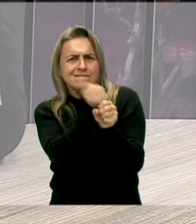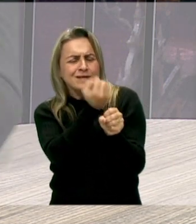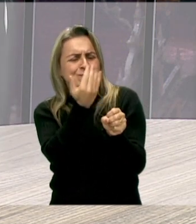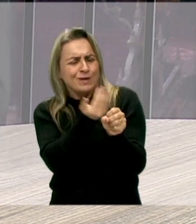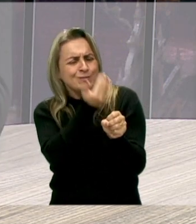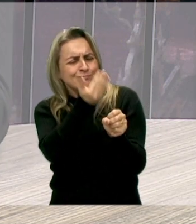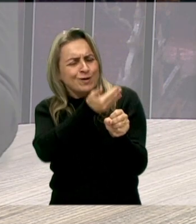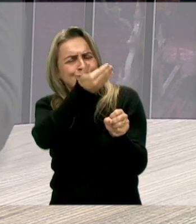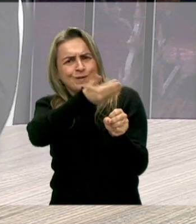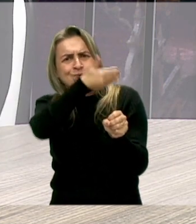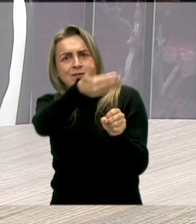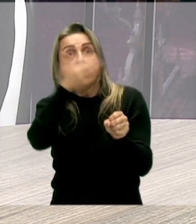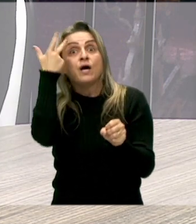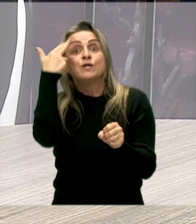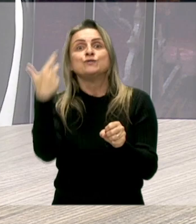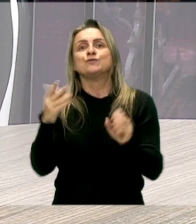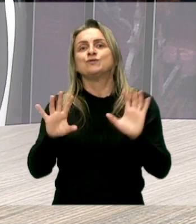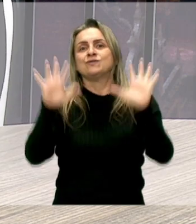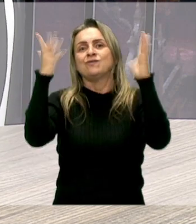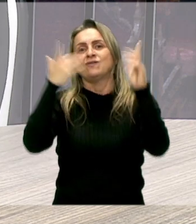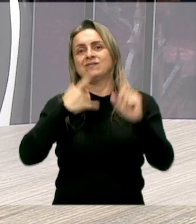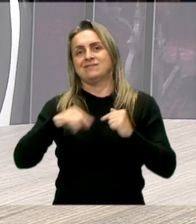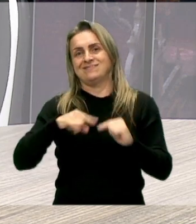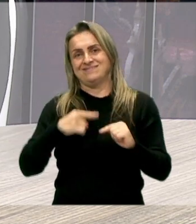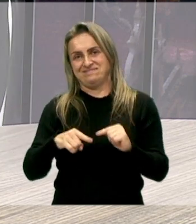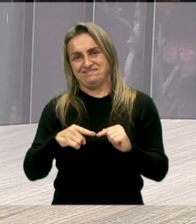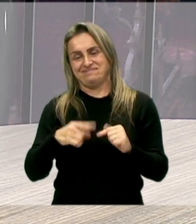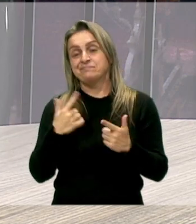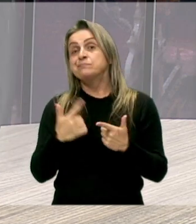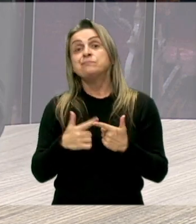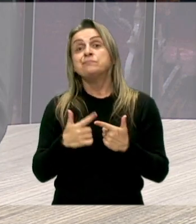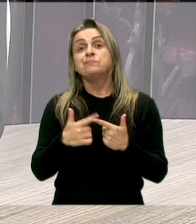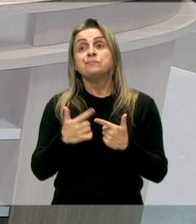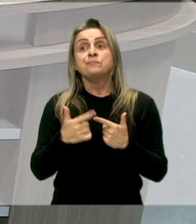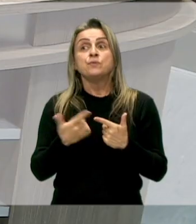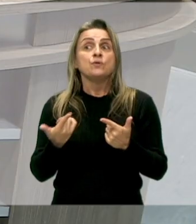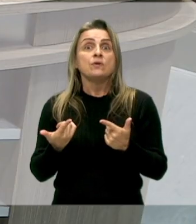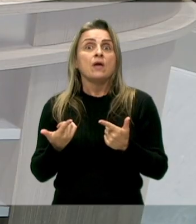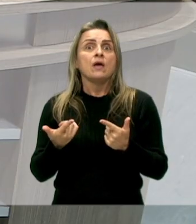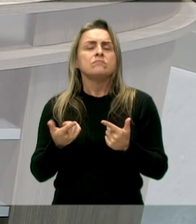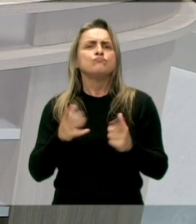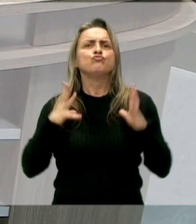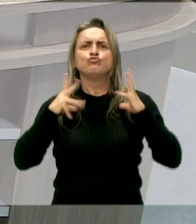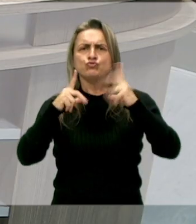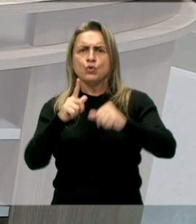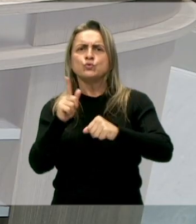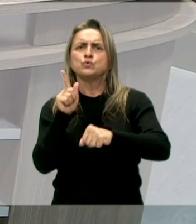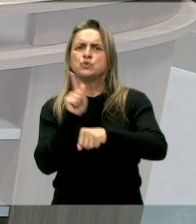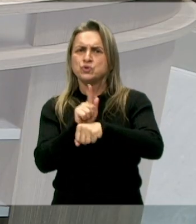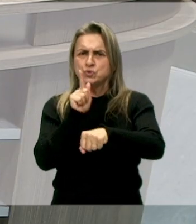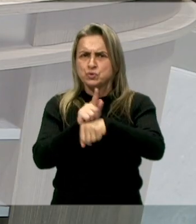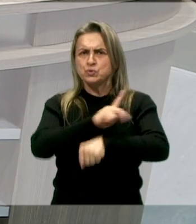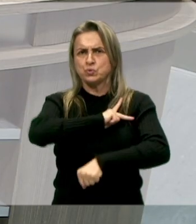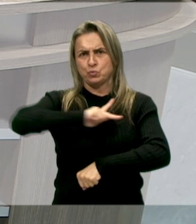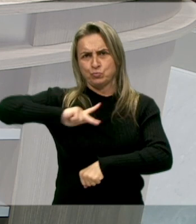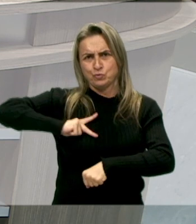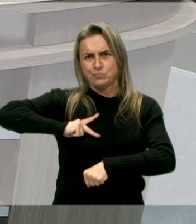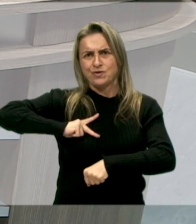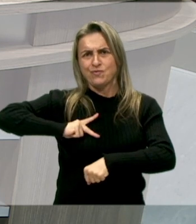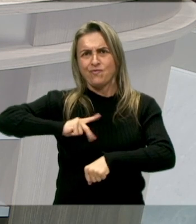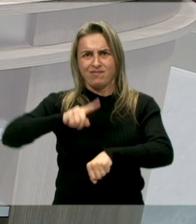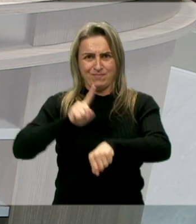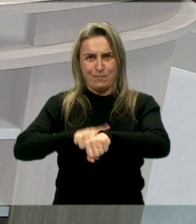essa latência que já existia aqui. Por quê? Porque os gestores públicos daquela época foram até